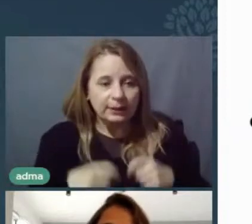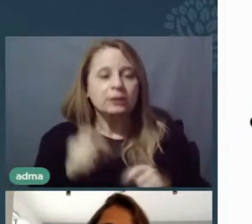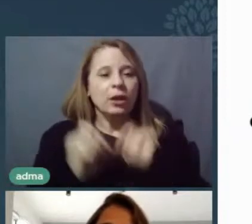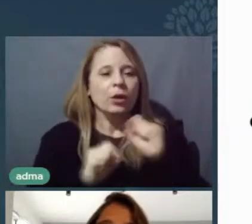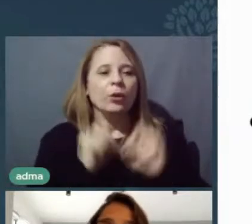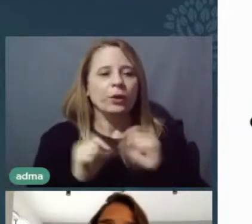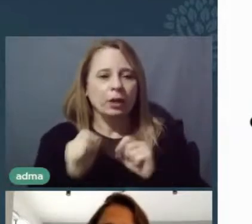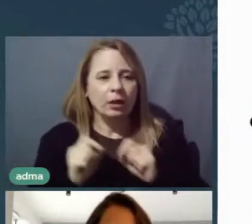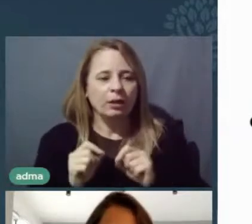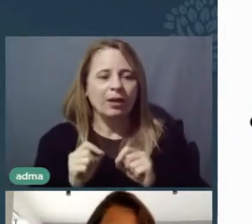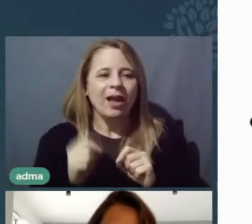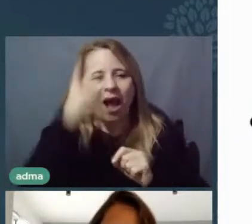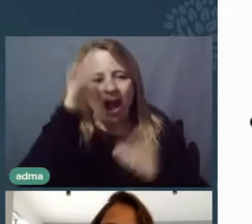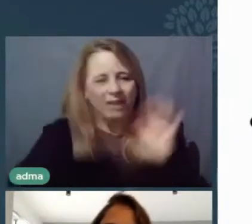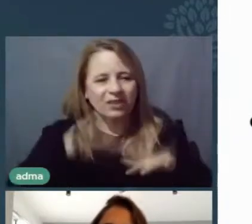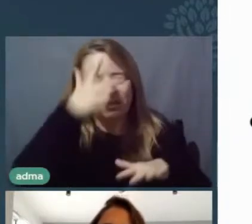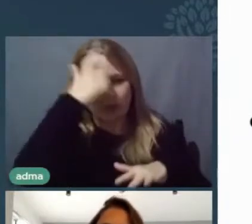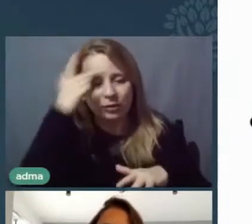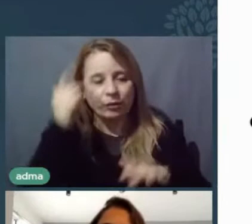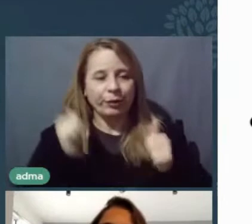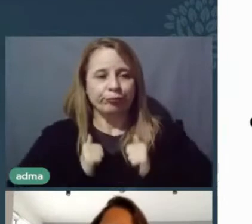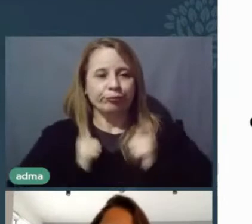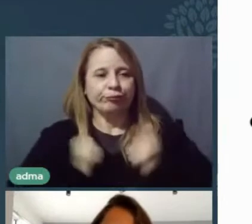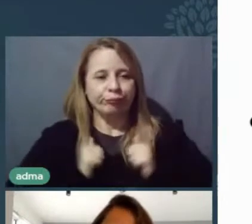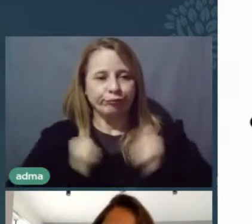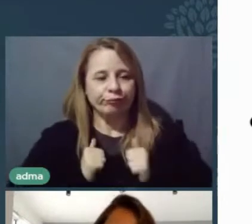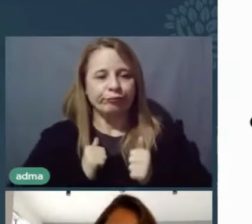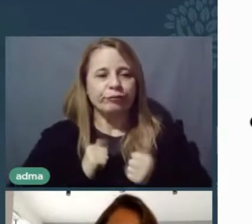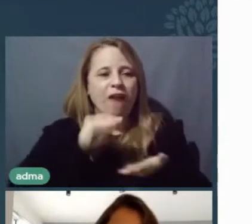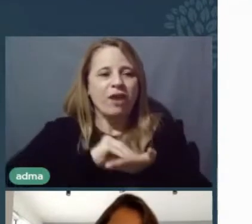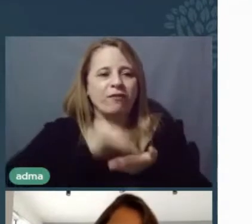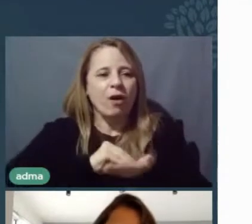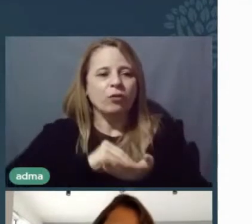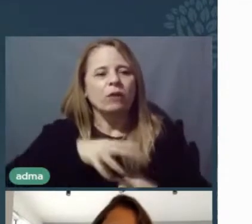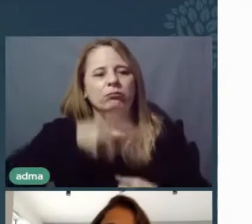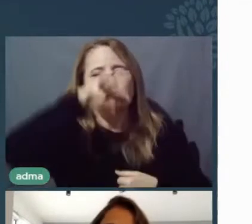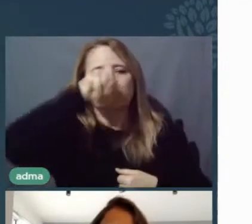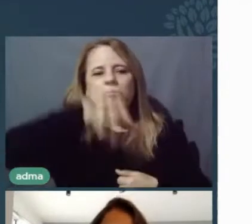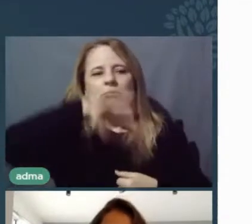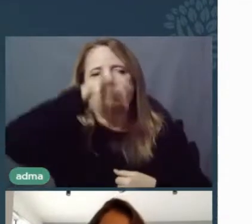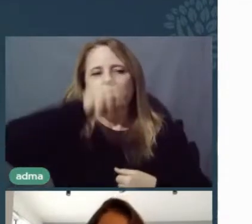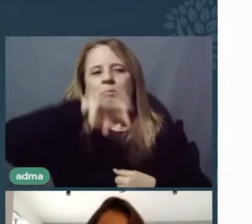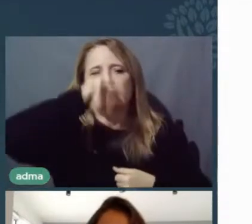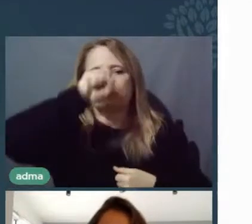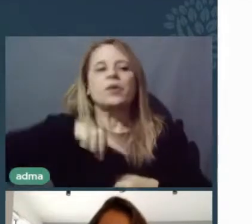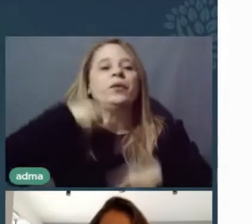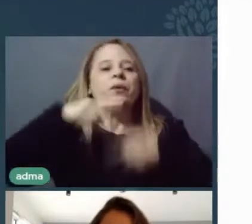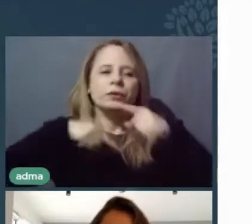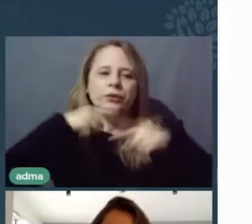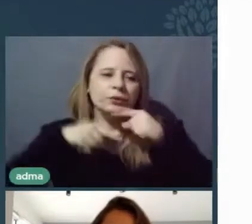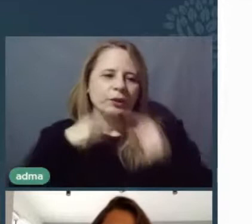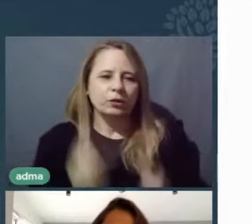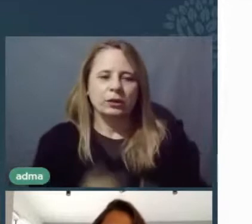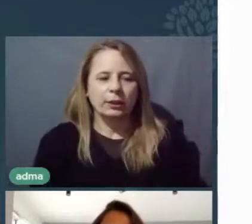sedentarismo vai ser instalado e cada vez mais esse indivíduo vai ter falta de ar aos mínimos esforços. O que nós sabemos a respeito